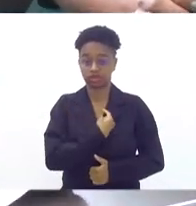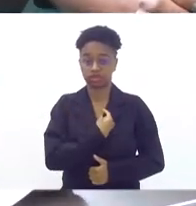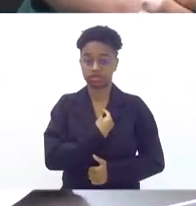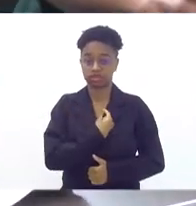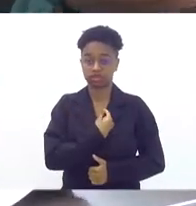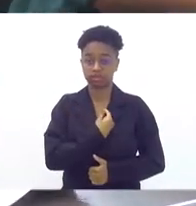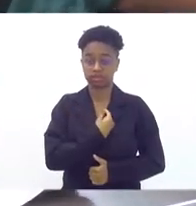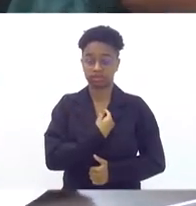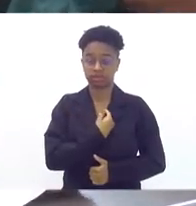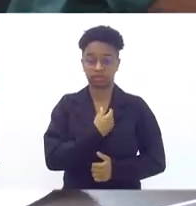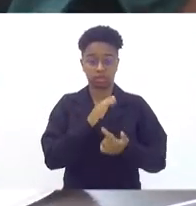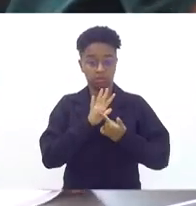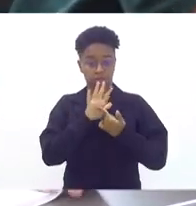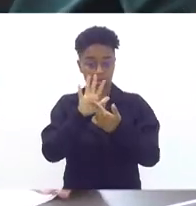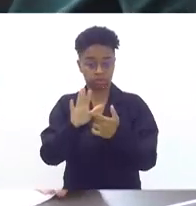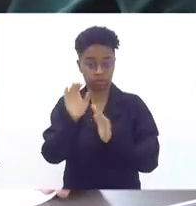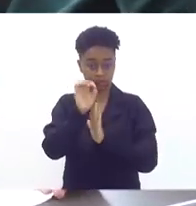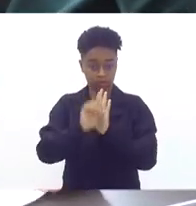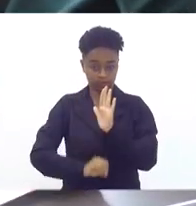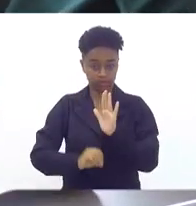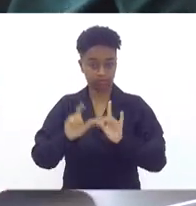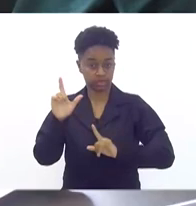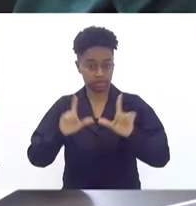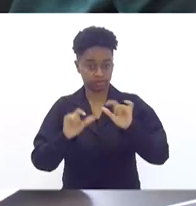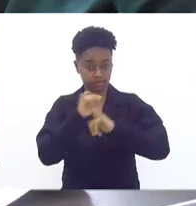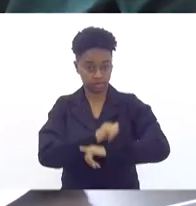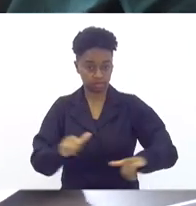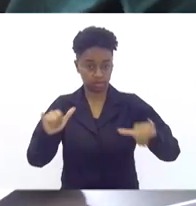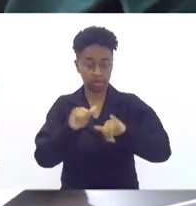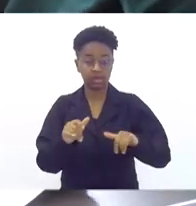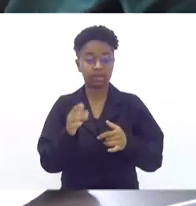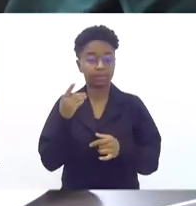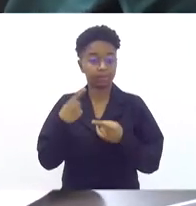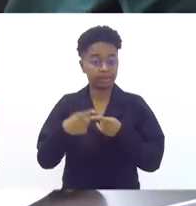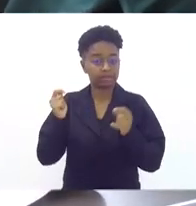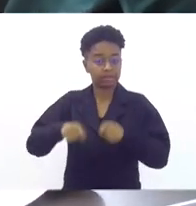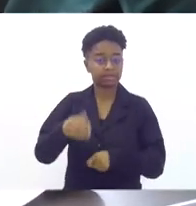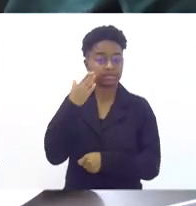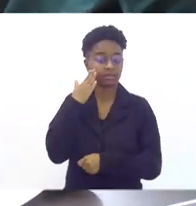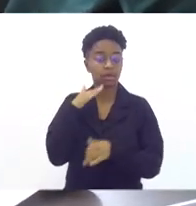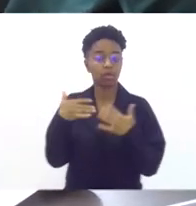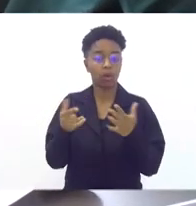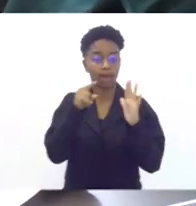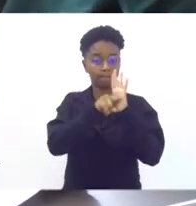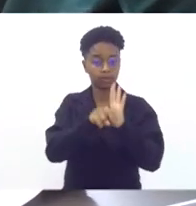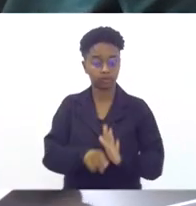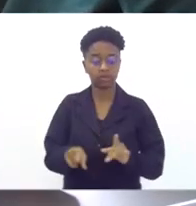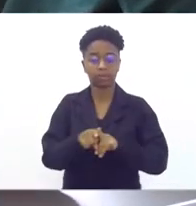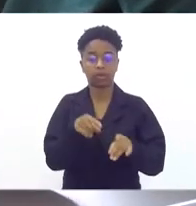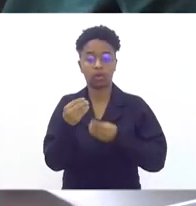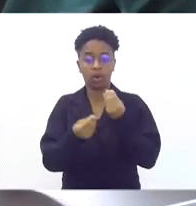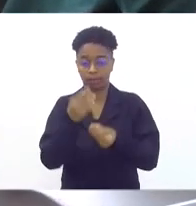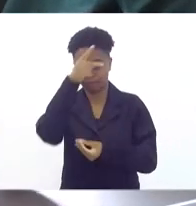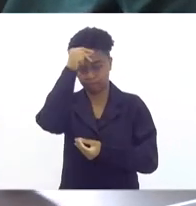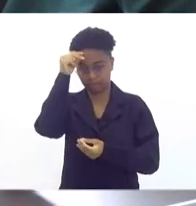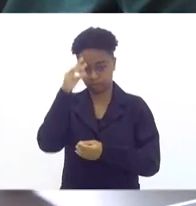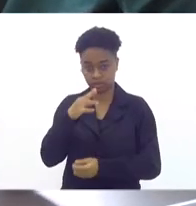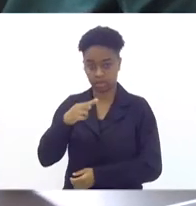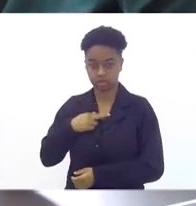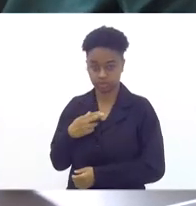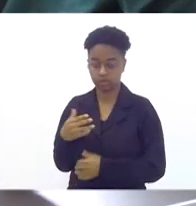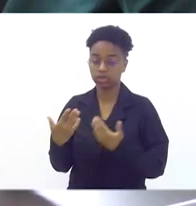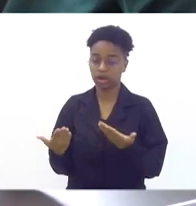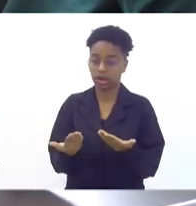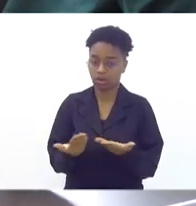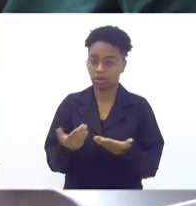ter acesso a isso eu fiz para saber as perguntas que nós fizemos e também a resposta da prefeitura Então nesse momento vou passar a palavra